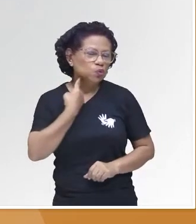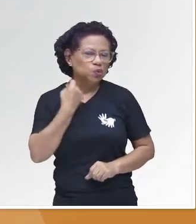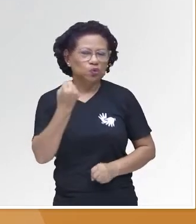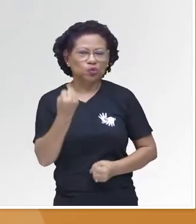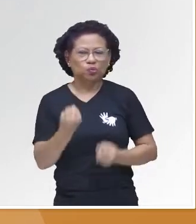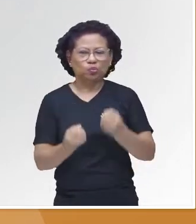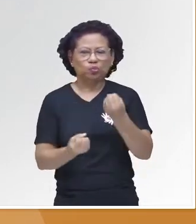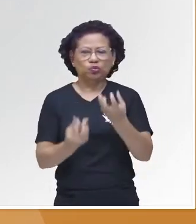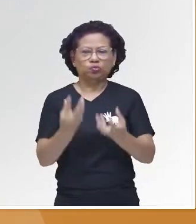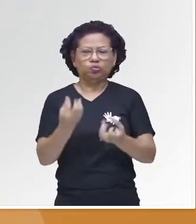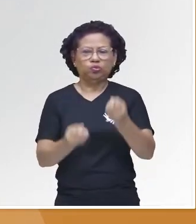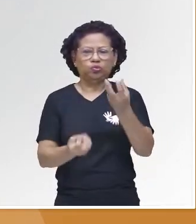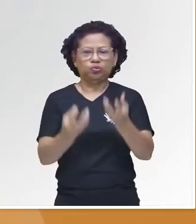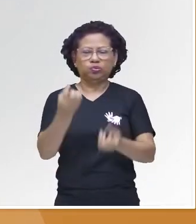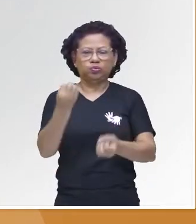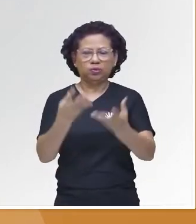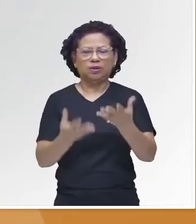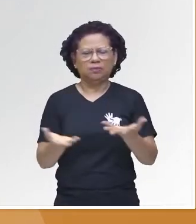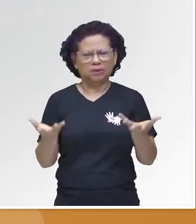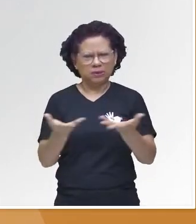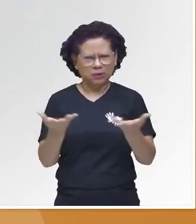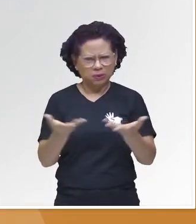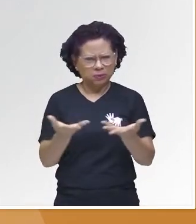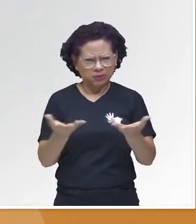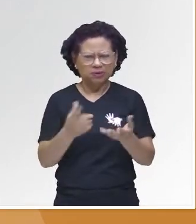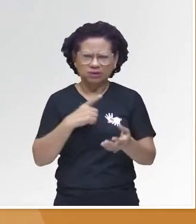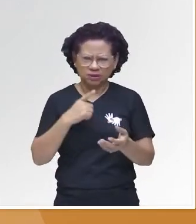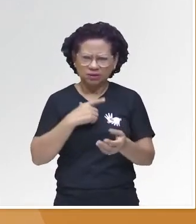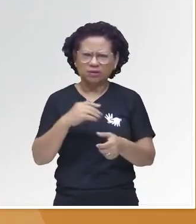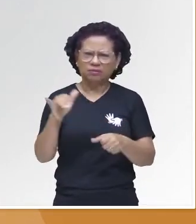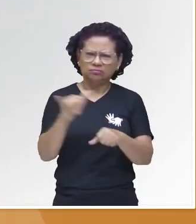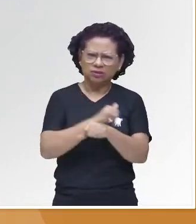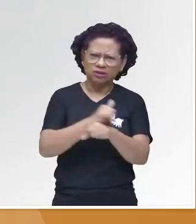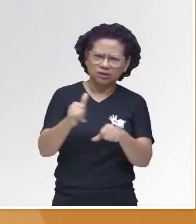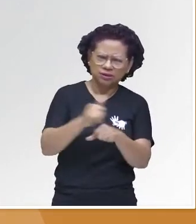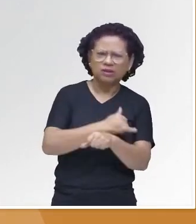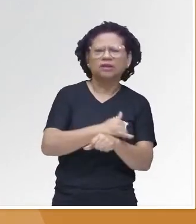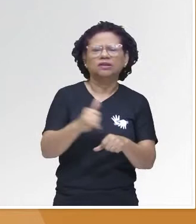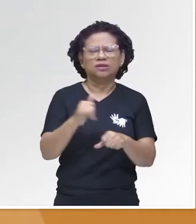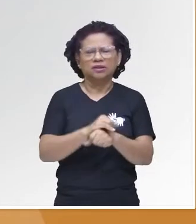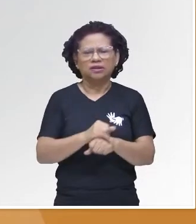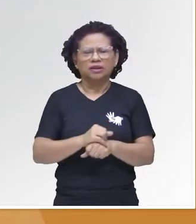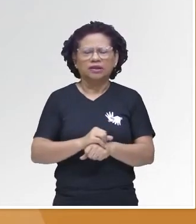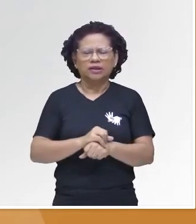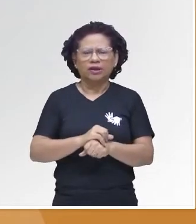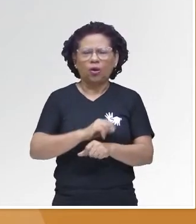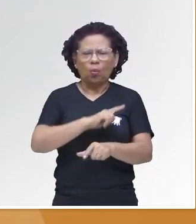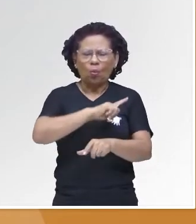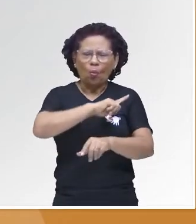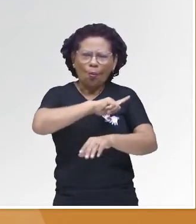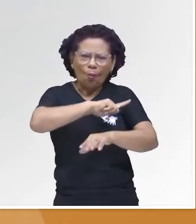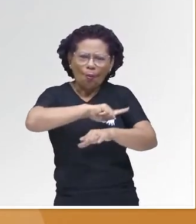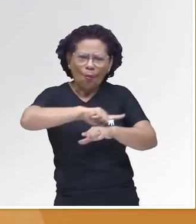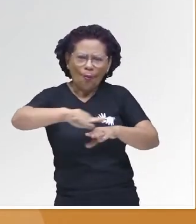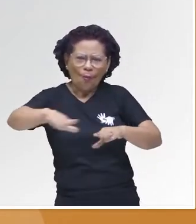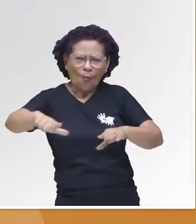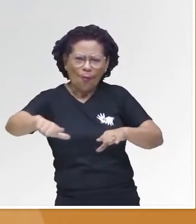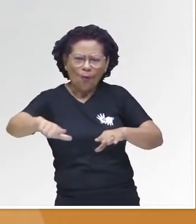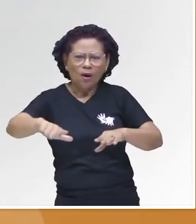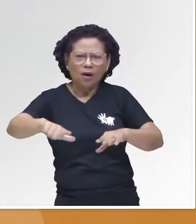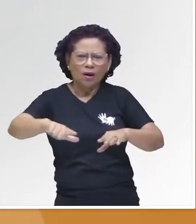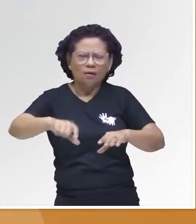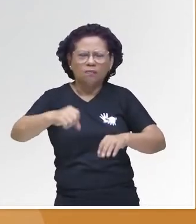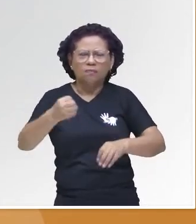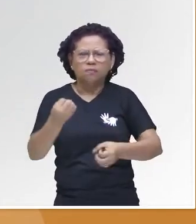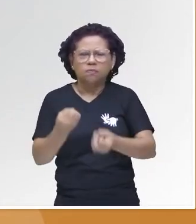já existem estratégias, filtros que vão fazer a captação, né, desses poluentes. Existem,